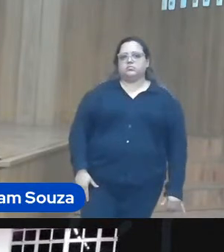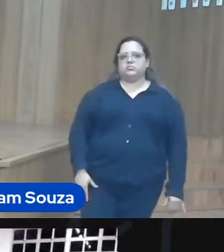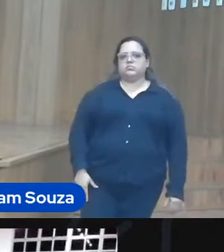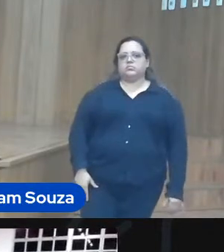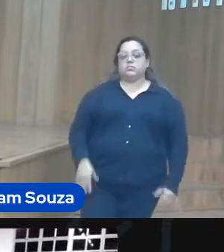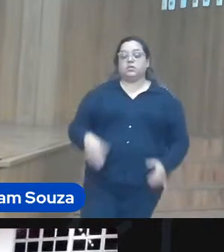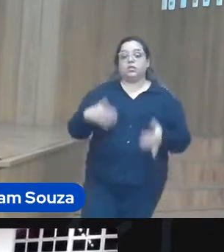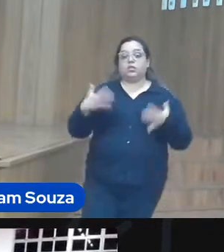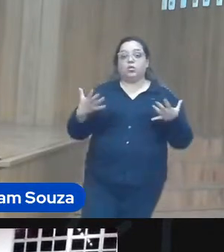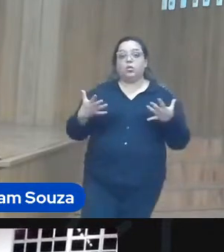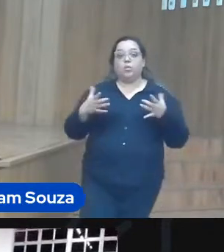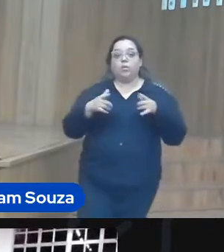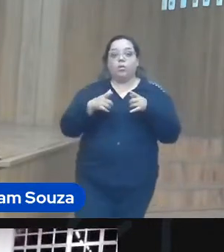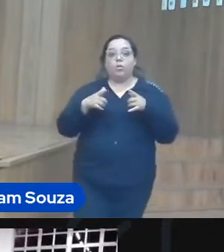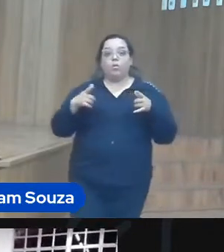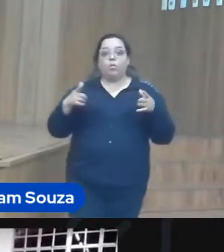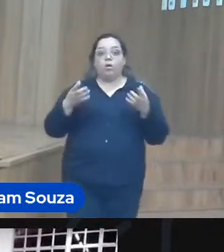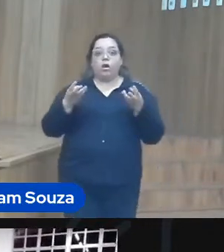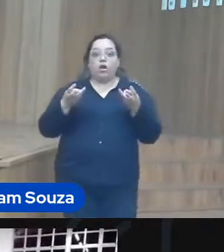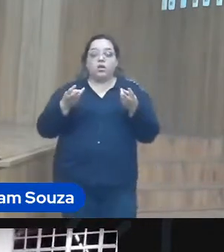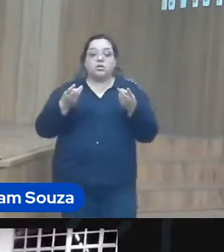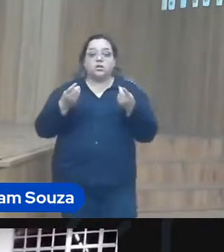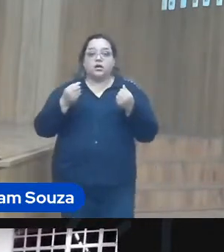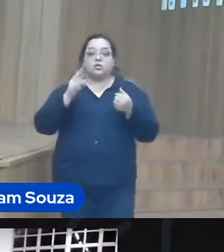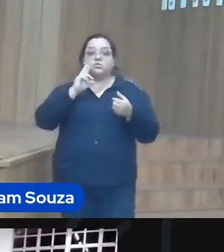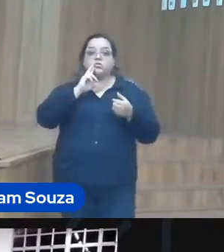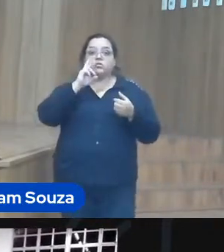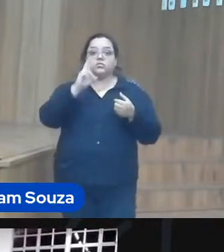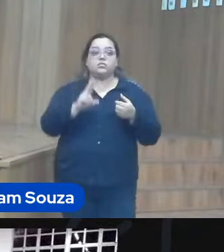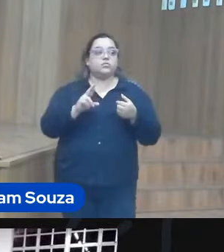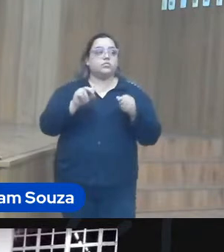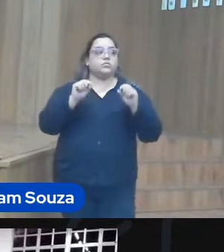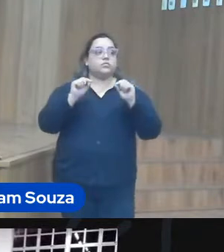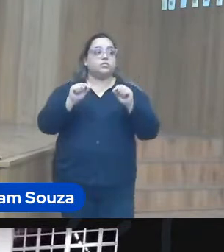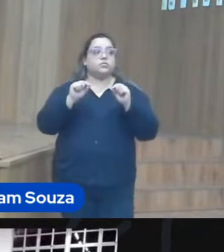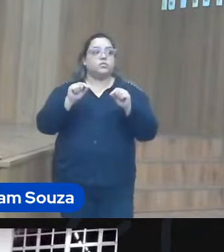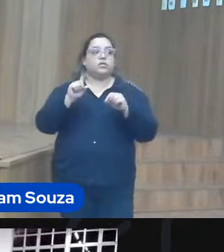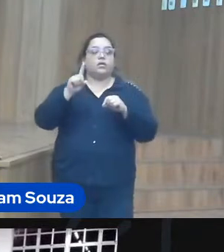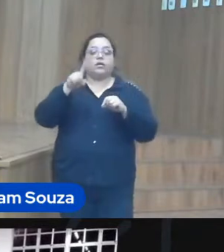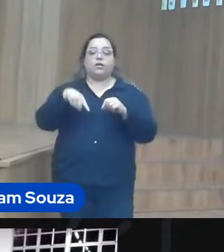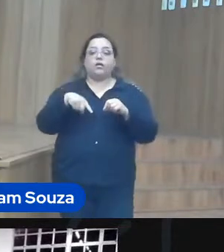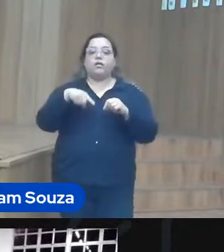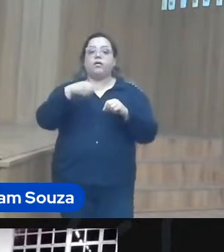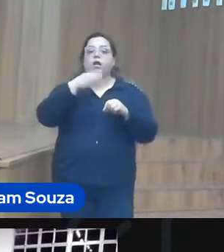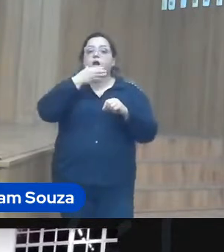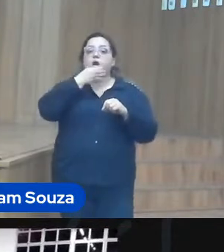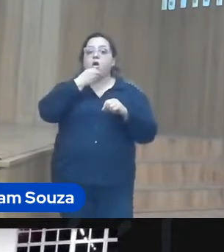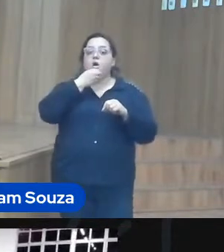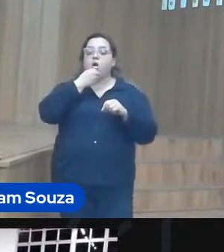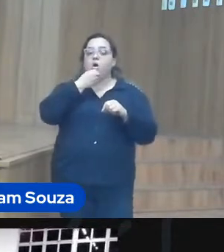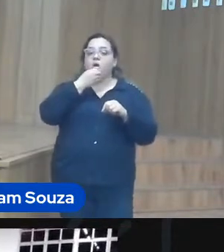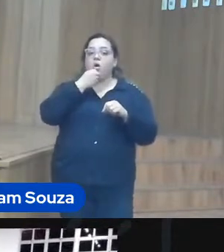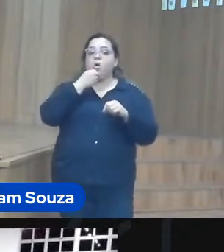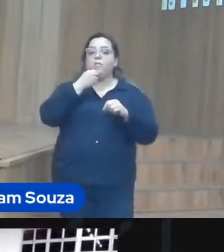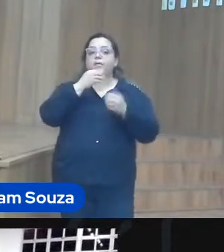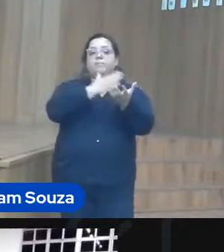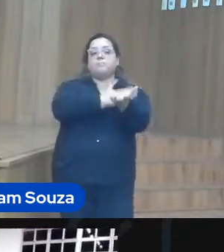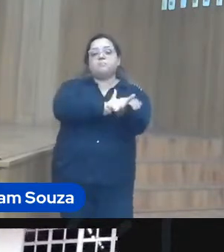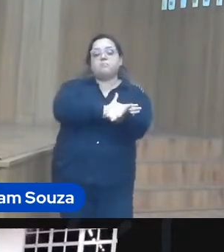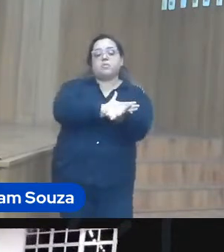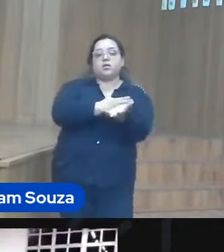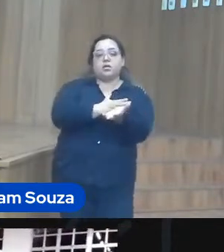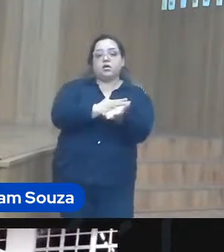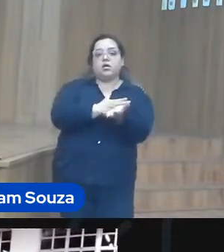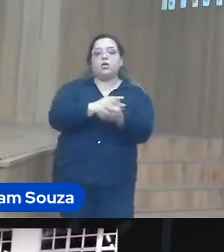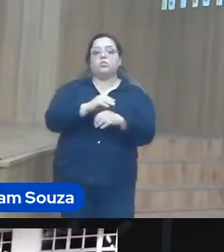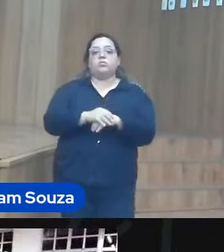quantidade de respostas foi para um homem branco, traços nórdicos e mais